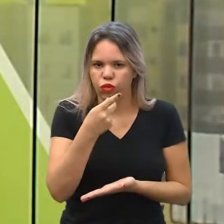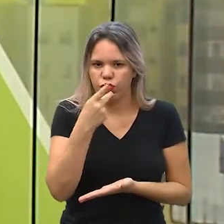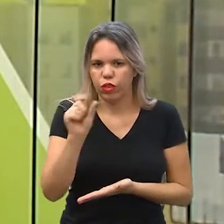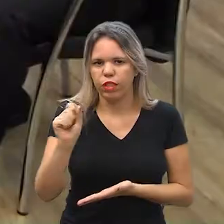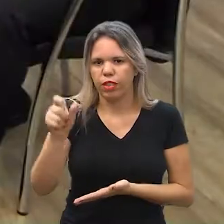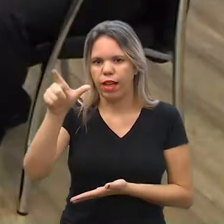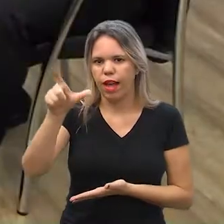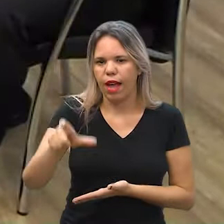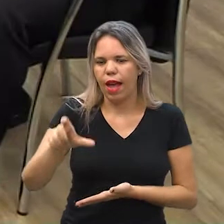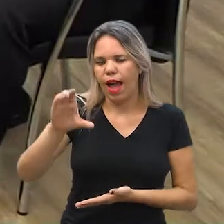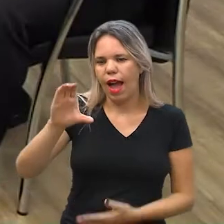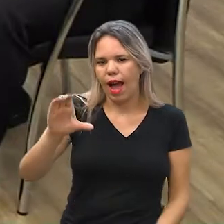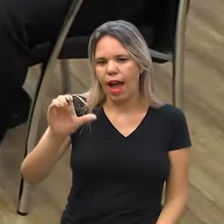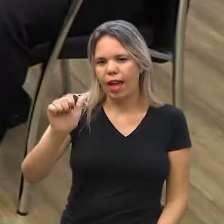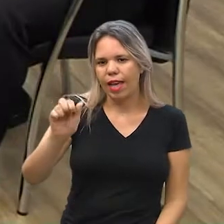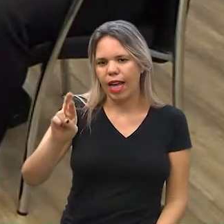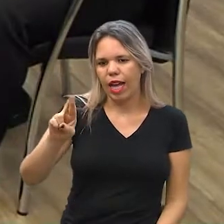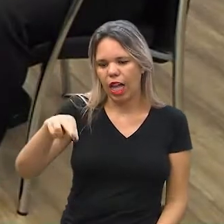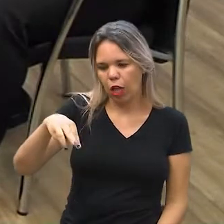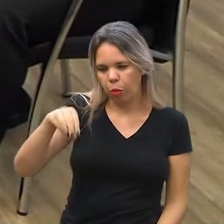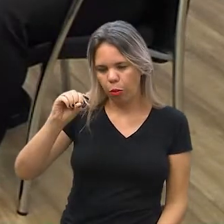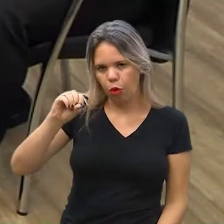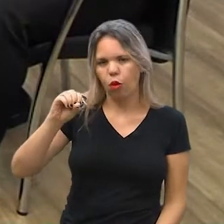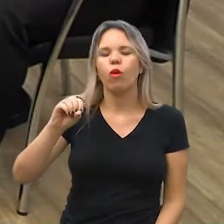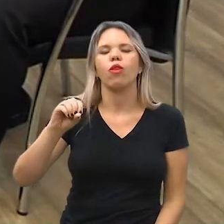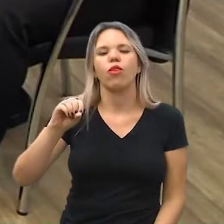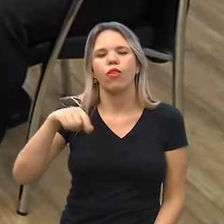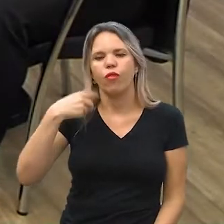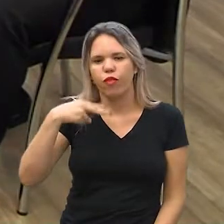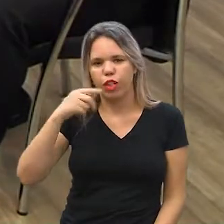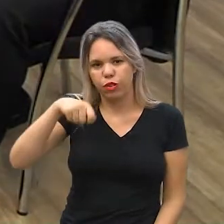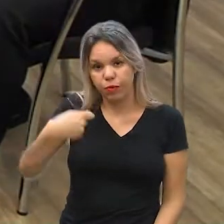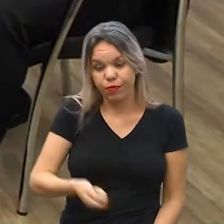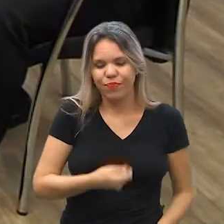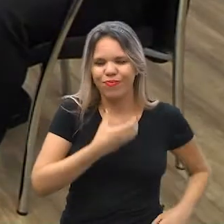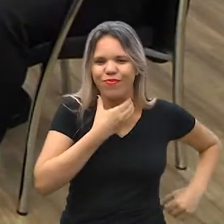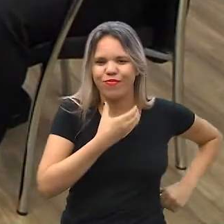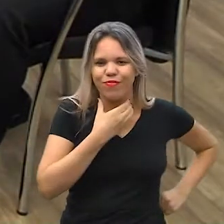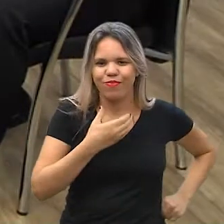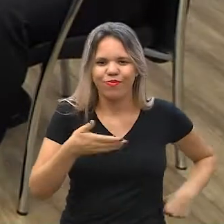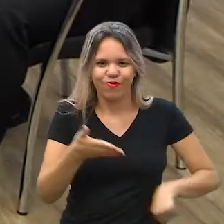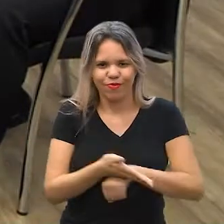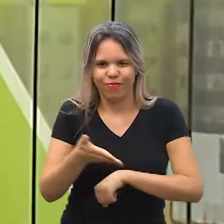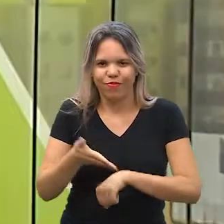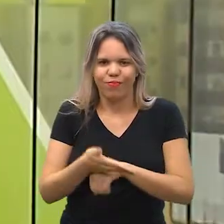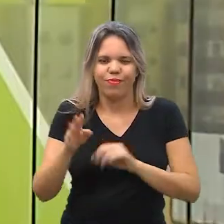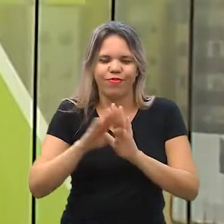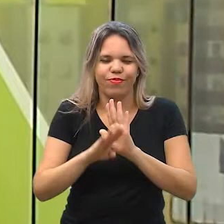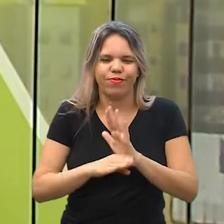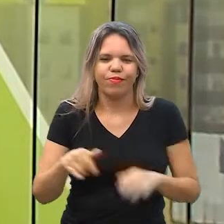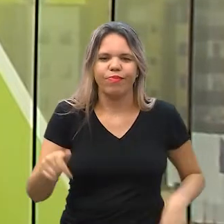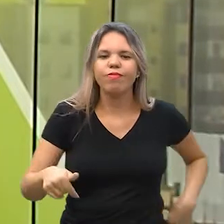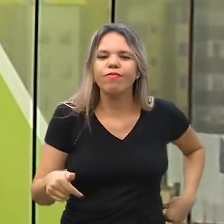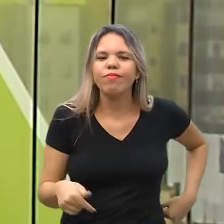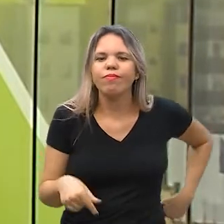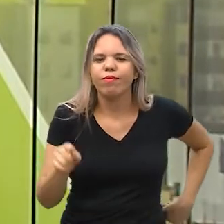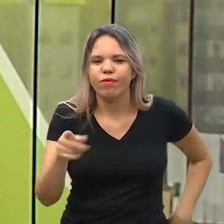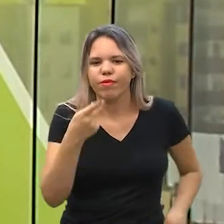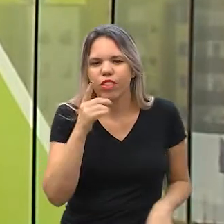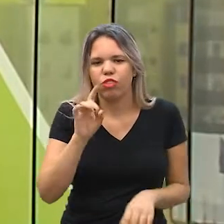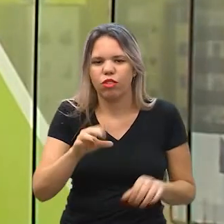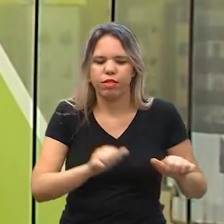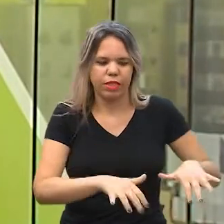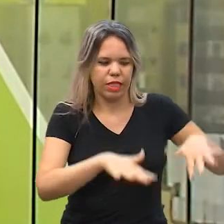falando? Carmo Luiz, muito obrigado pela sua participação aqui no Perfil e podemos dizer que você